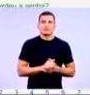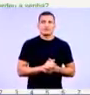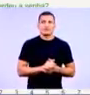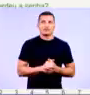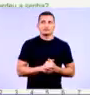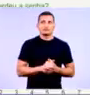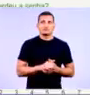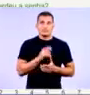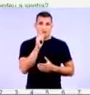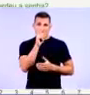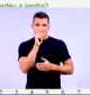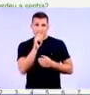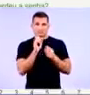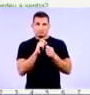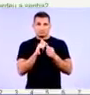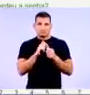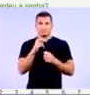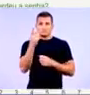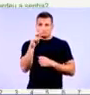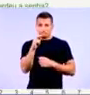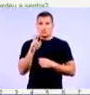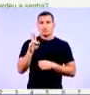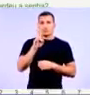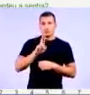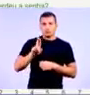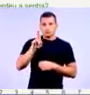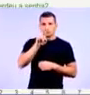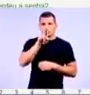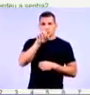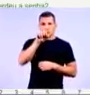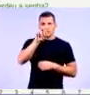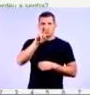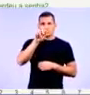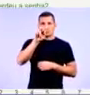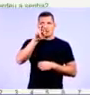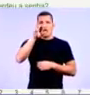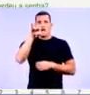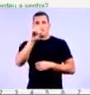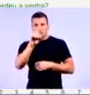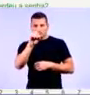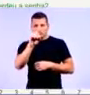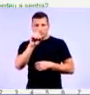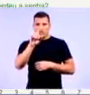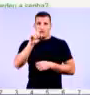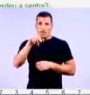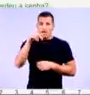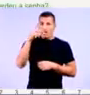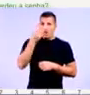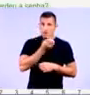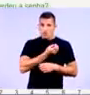Aqui você vai fazer o acesso com seu usuário e senha, lembrando que o seu usuário é o número do seu